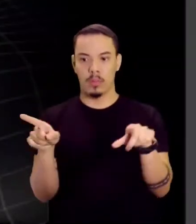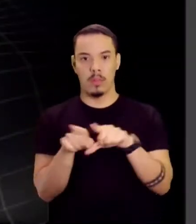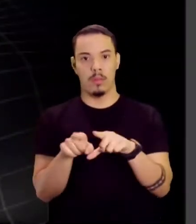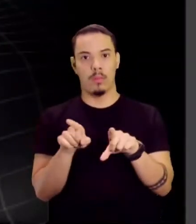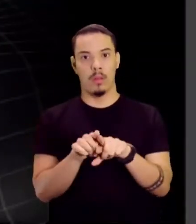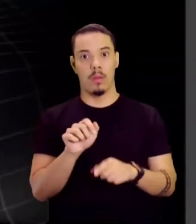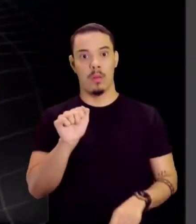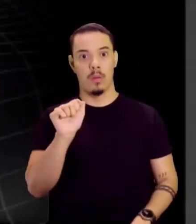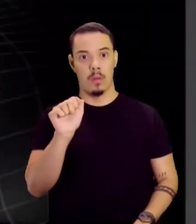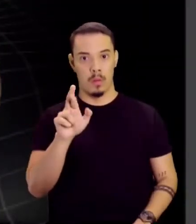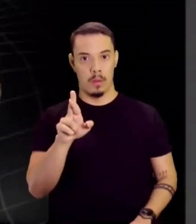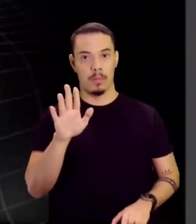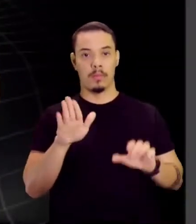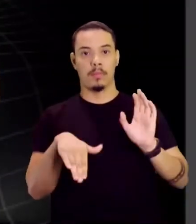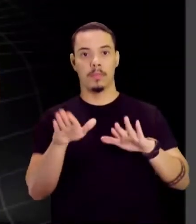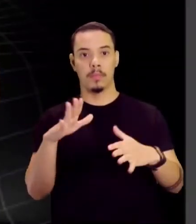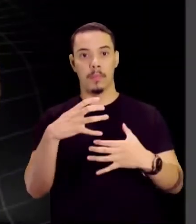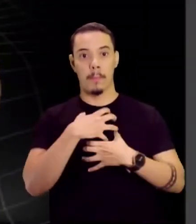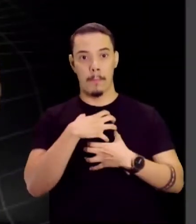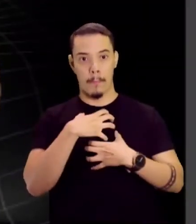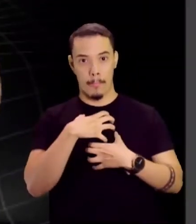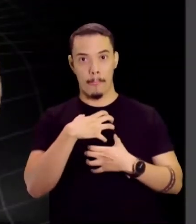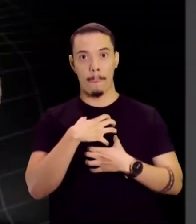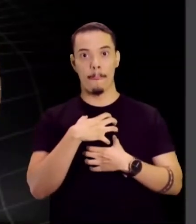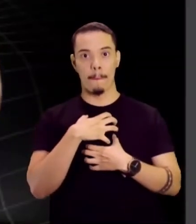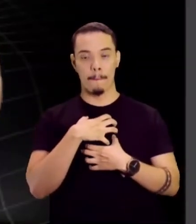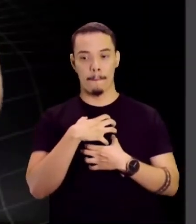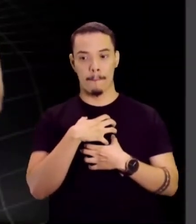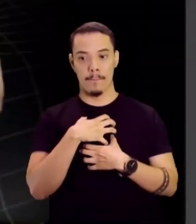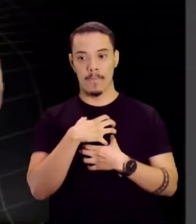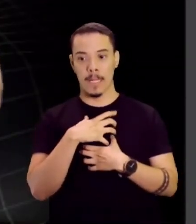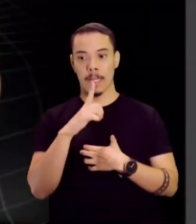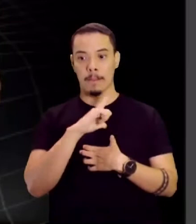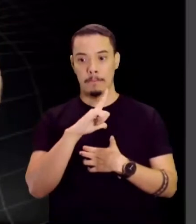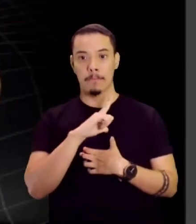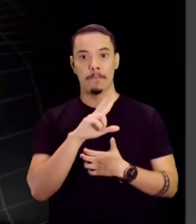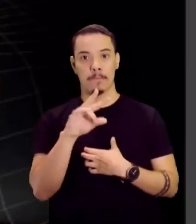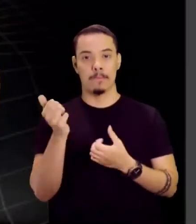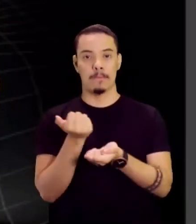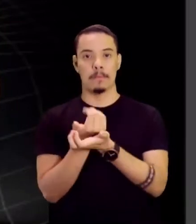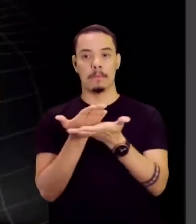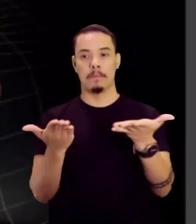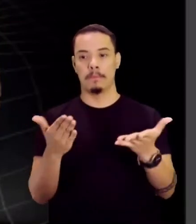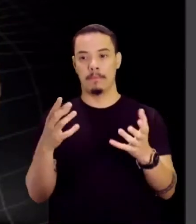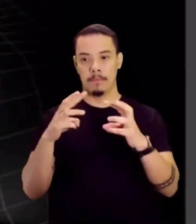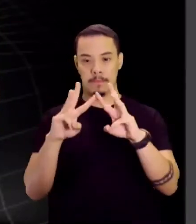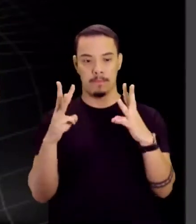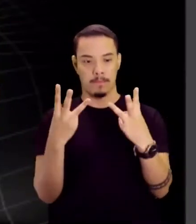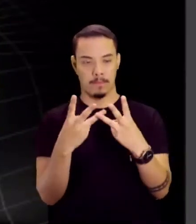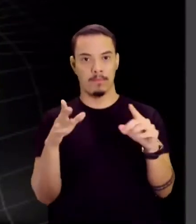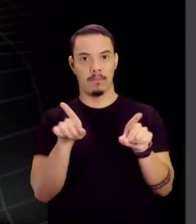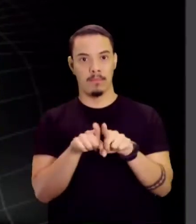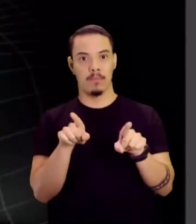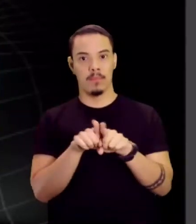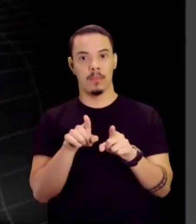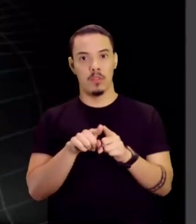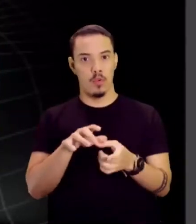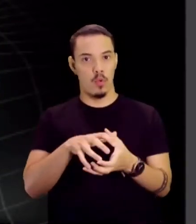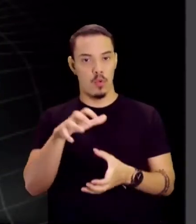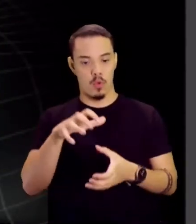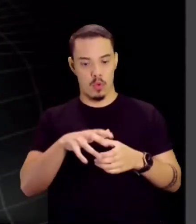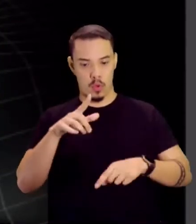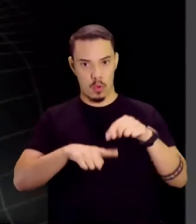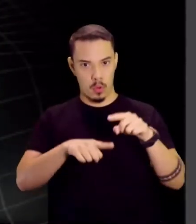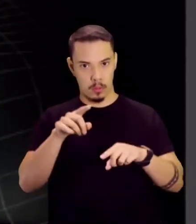ar, dependendo da maneira como ele estiver, ele é massa, então ele vai oferecer ali uma resistência aos corpos.